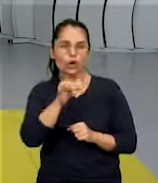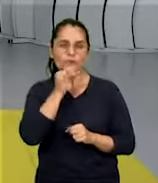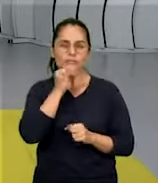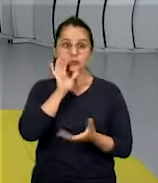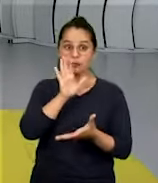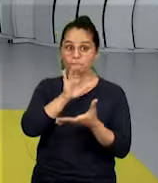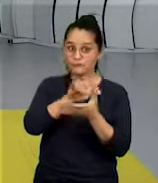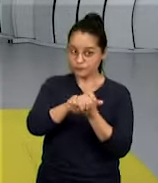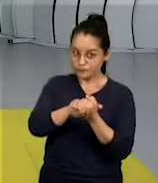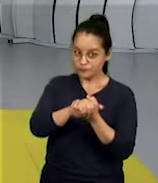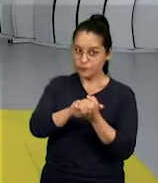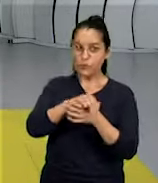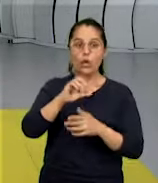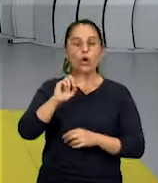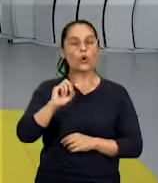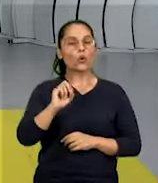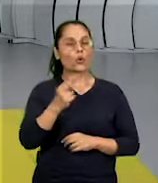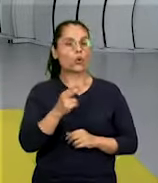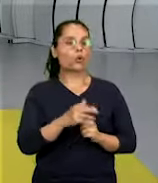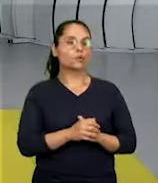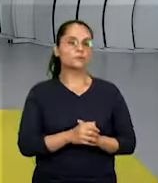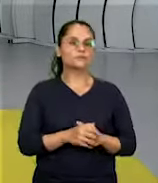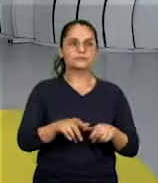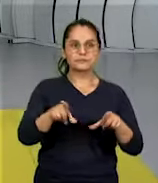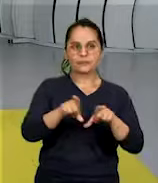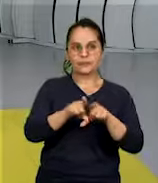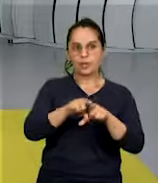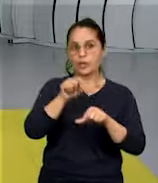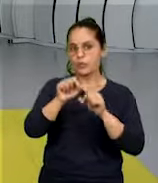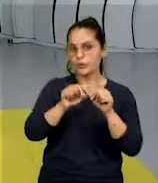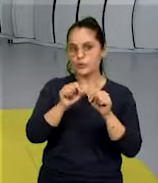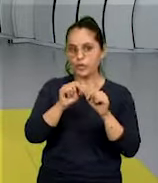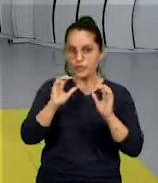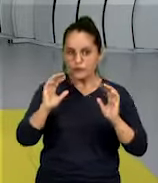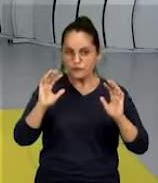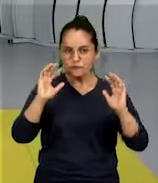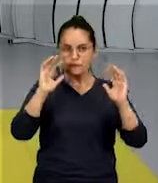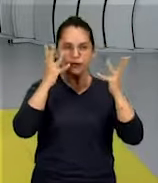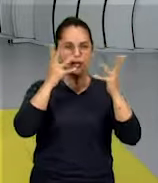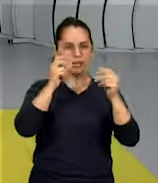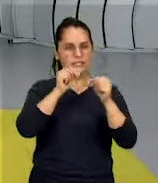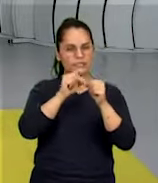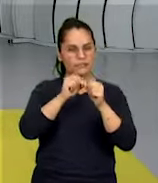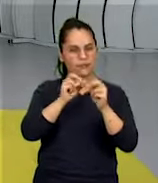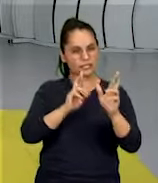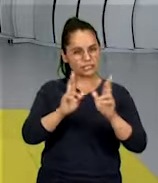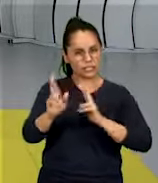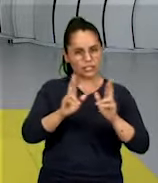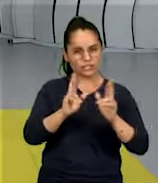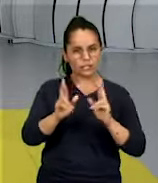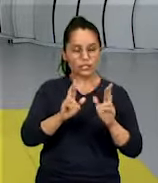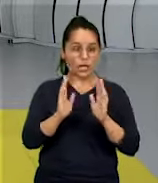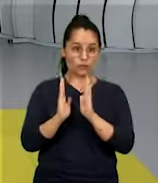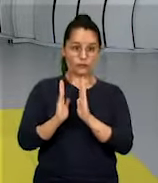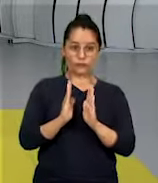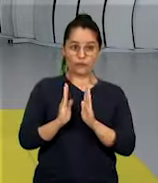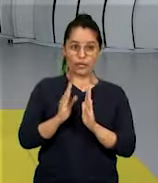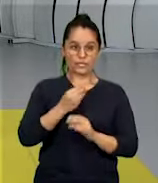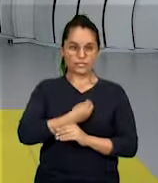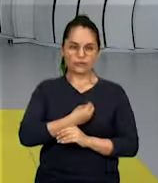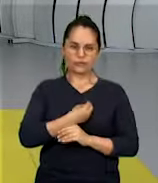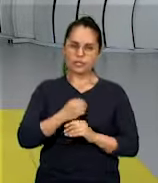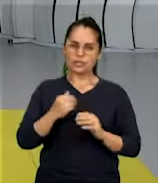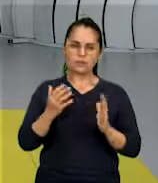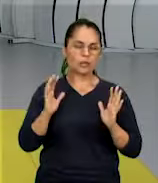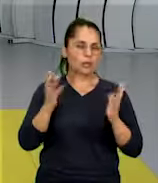exemplo o casamento, como temos também algumas festas que se faz relacionadas a alguma fase da vida, para comemorar,